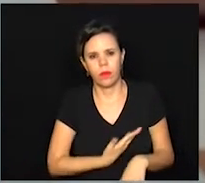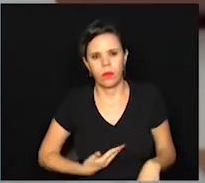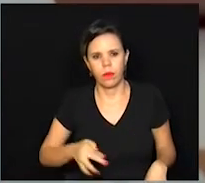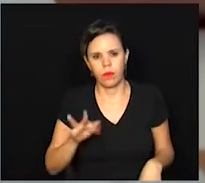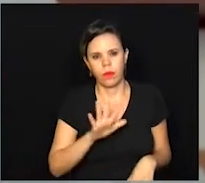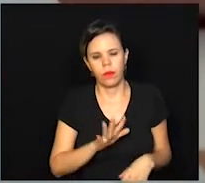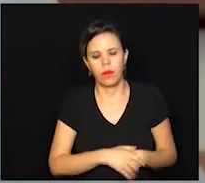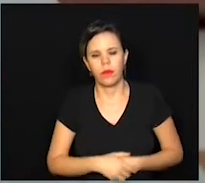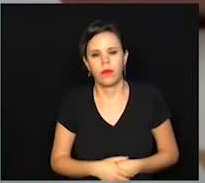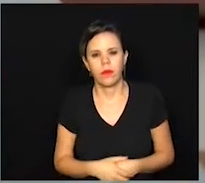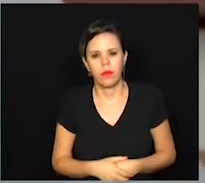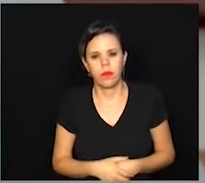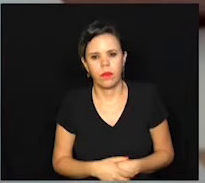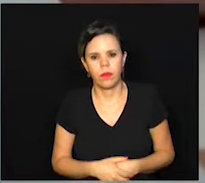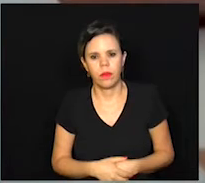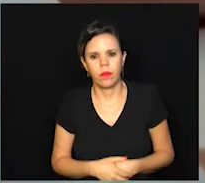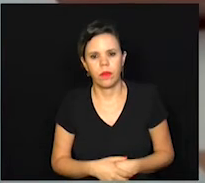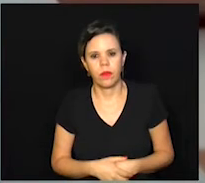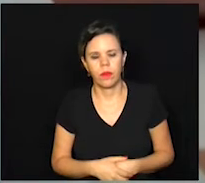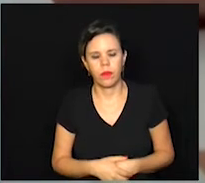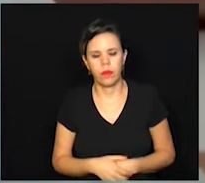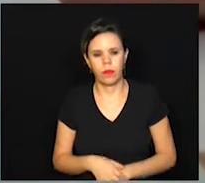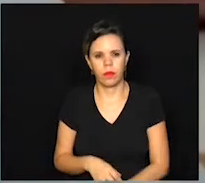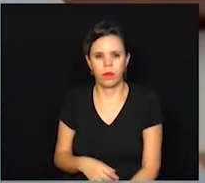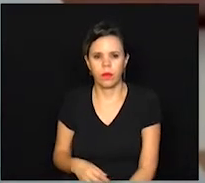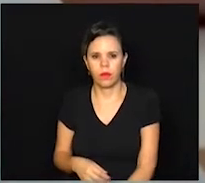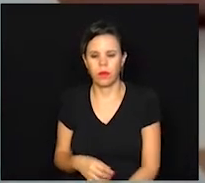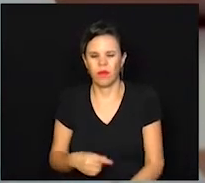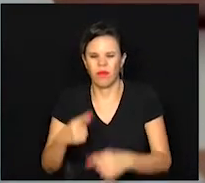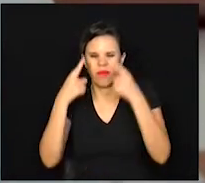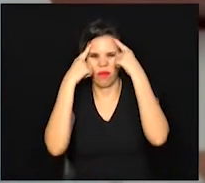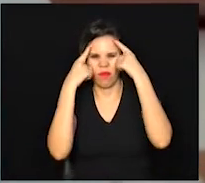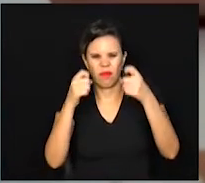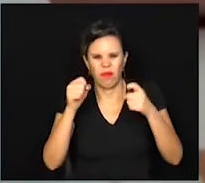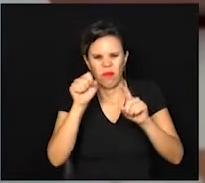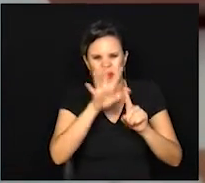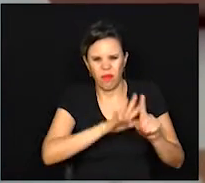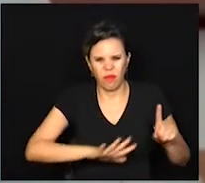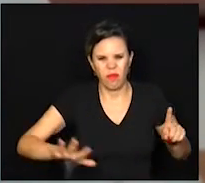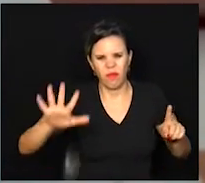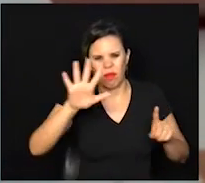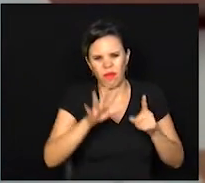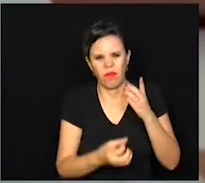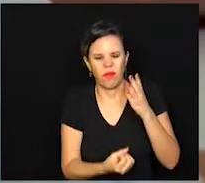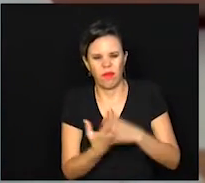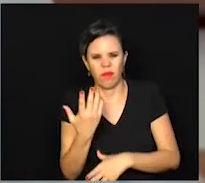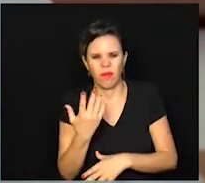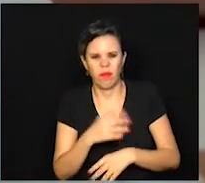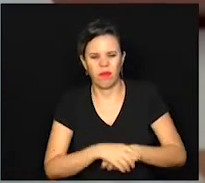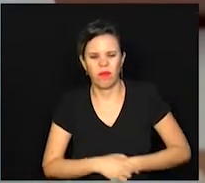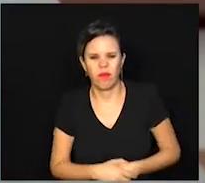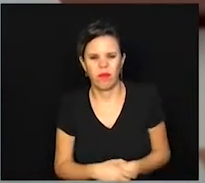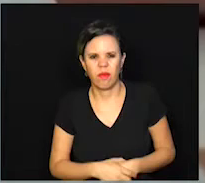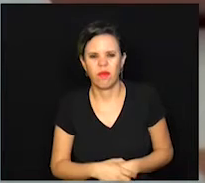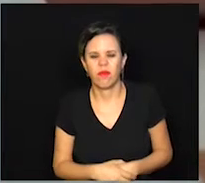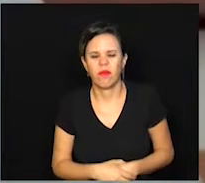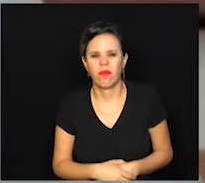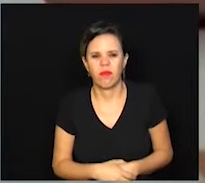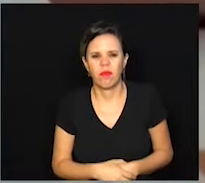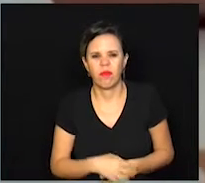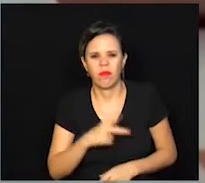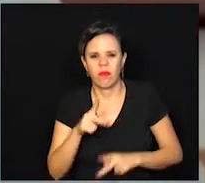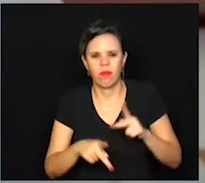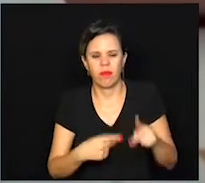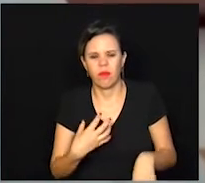federal traz um cenário ainda mais violento para a sociedade, né? Porque as pessoas se sentem mais